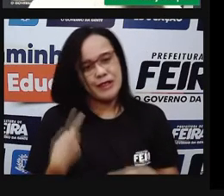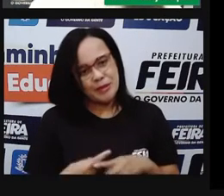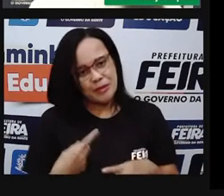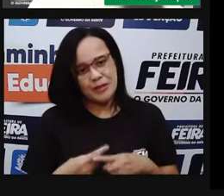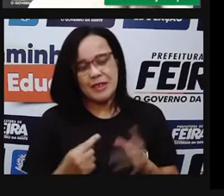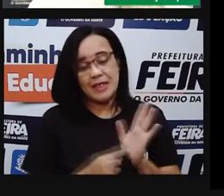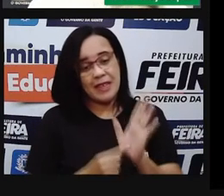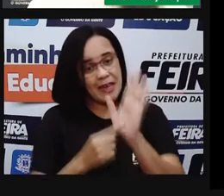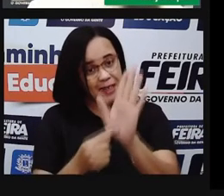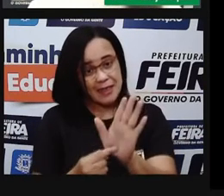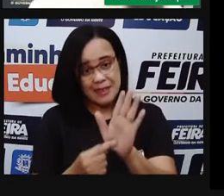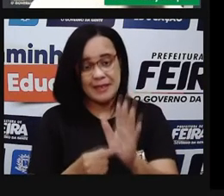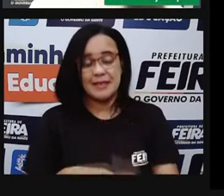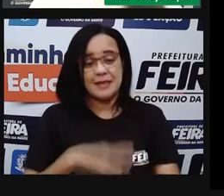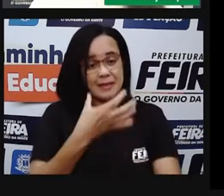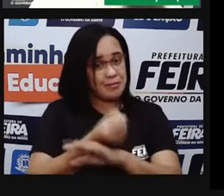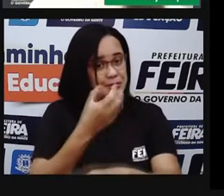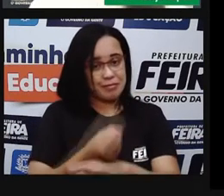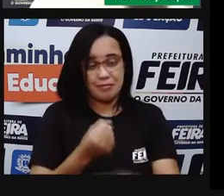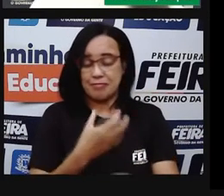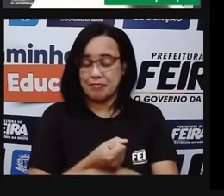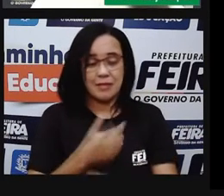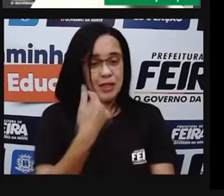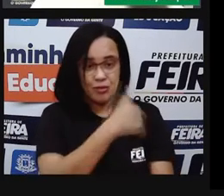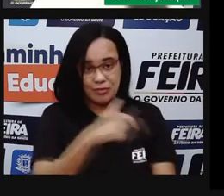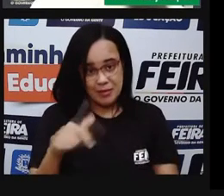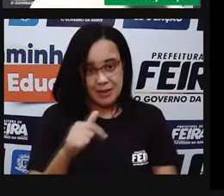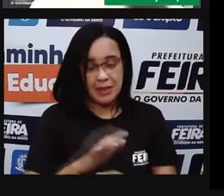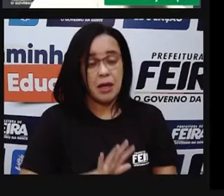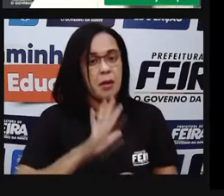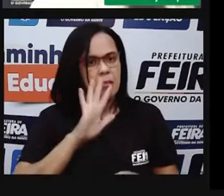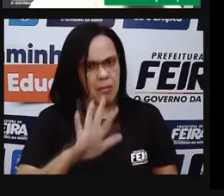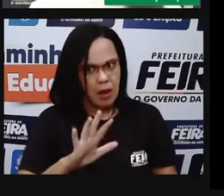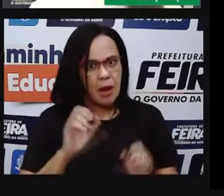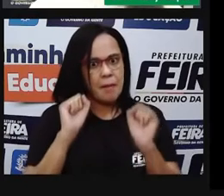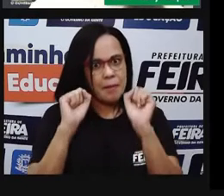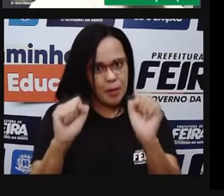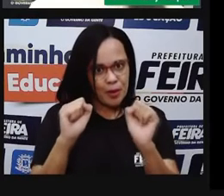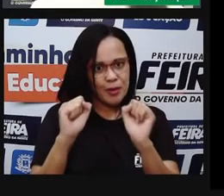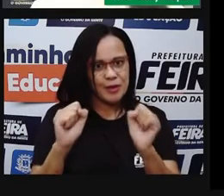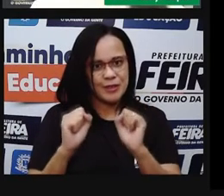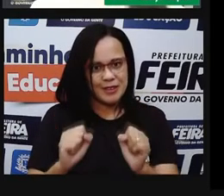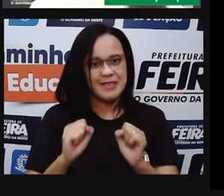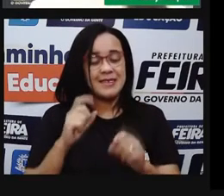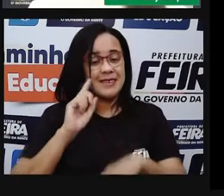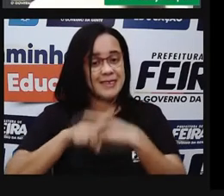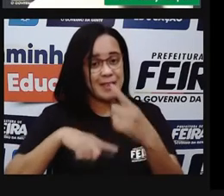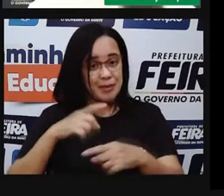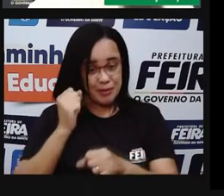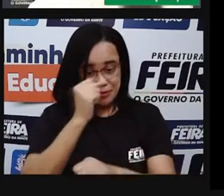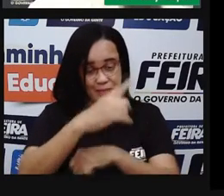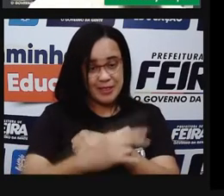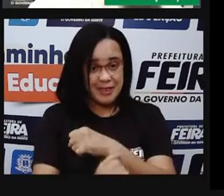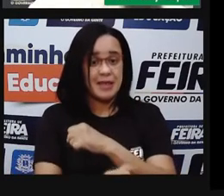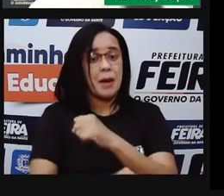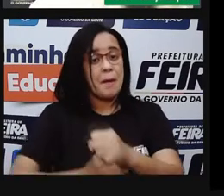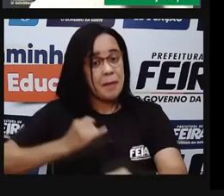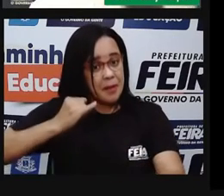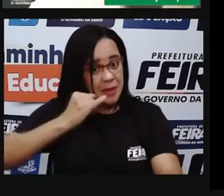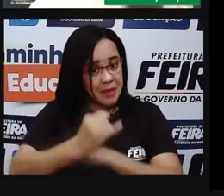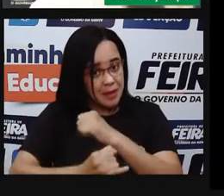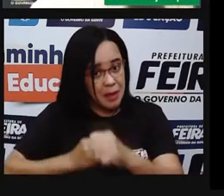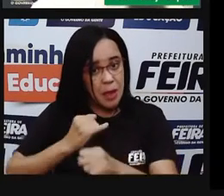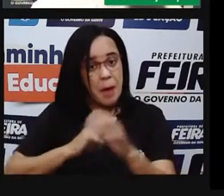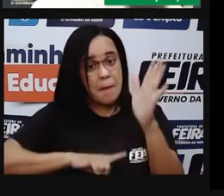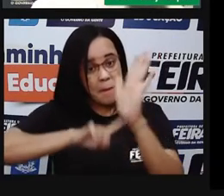mas vocês, através desse slide, desse vídeo que eu estou falando para vocês, dessa aula que eu estou passando para vocês, vocês podem pesquisar e